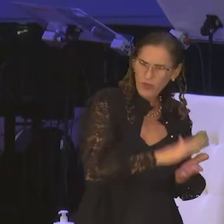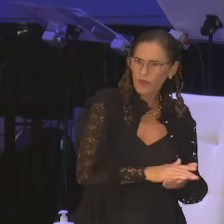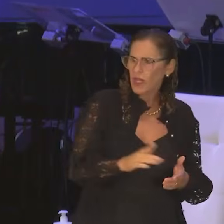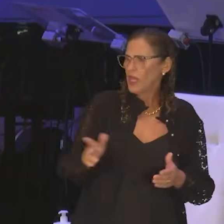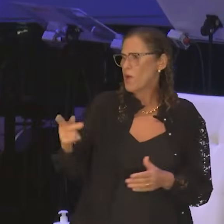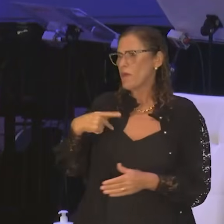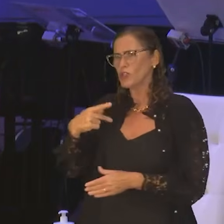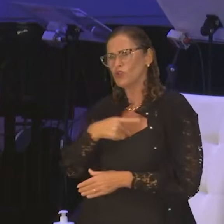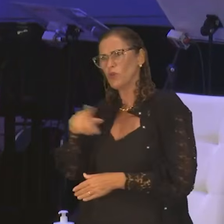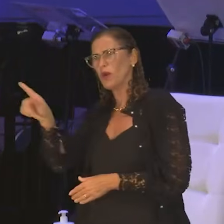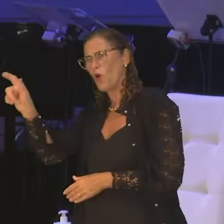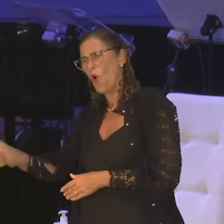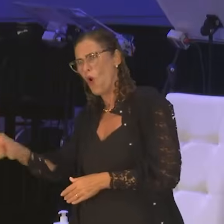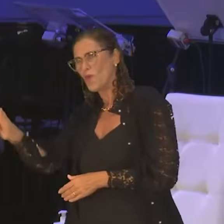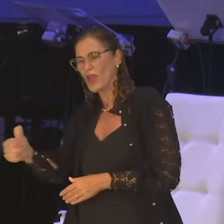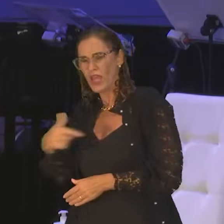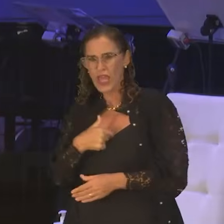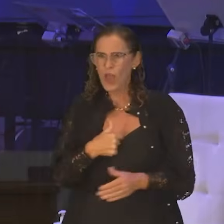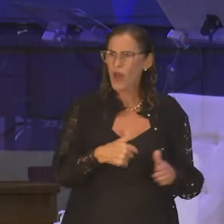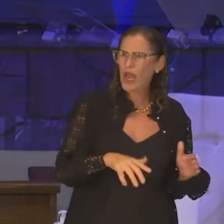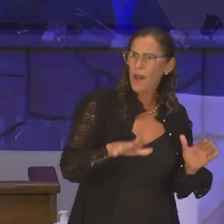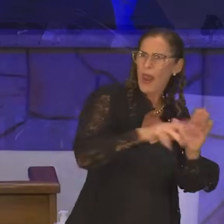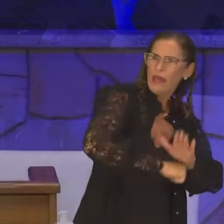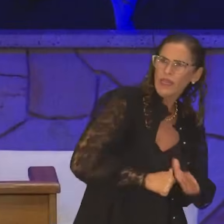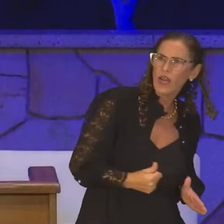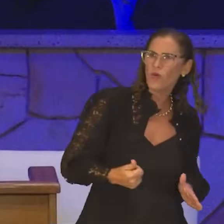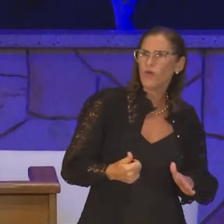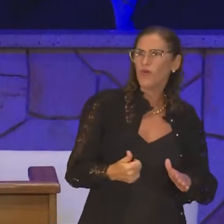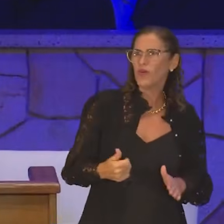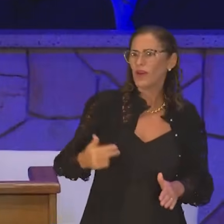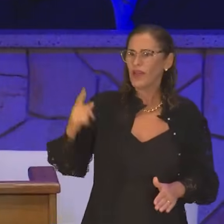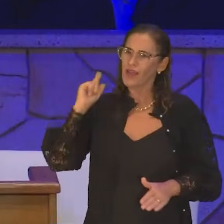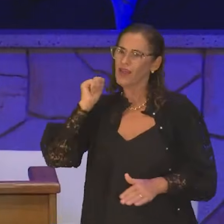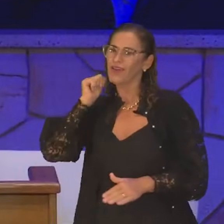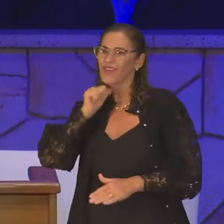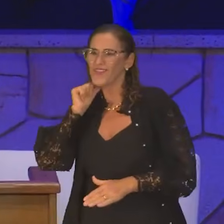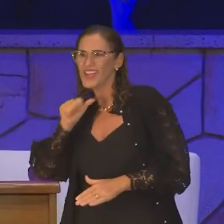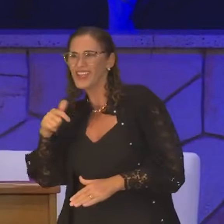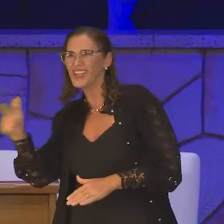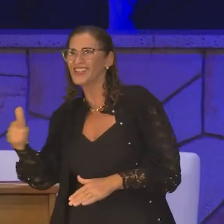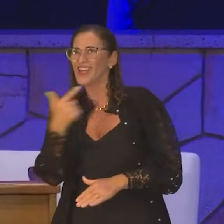é pastor, eu era bandido, ele é flamenguista, eu sou corintiano.